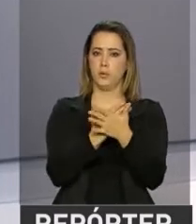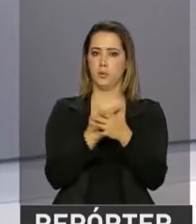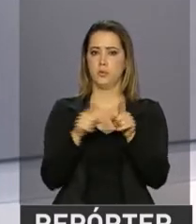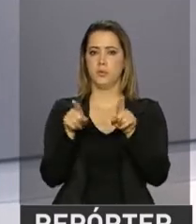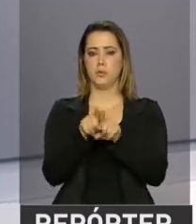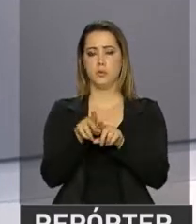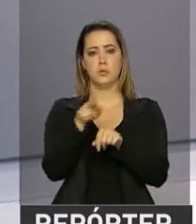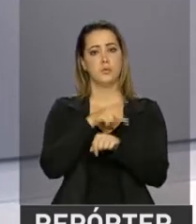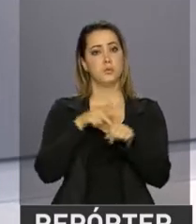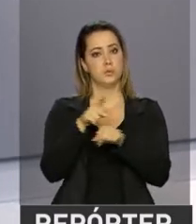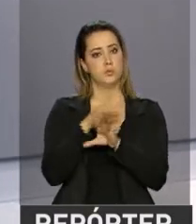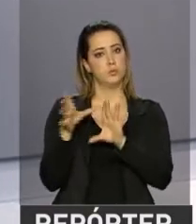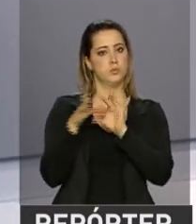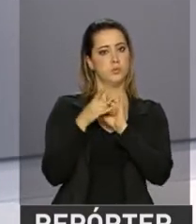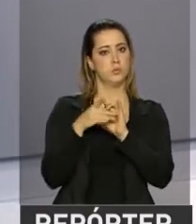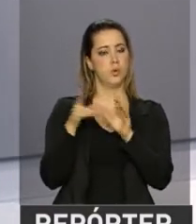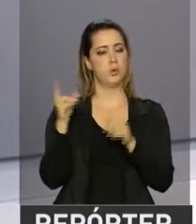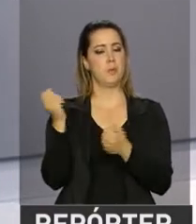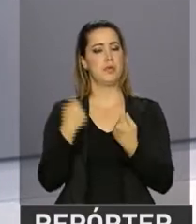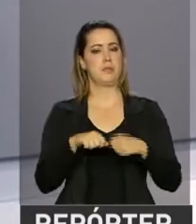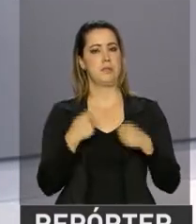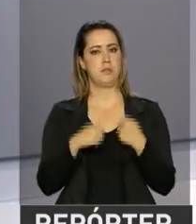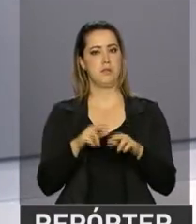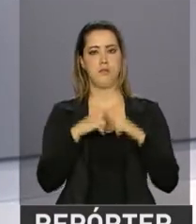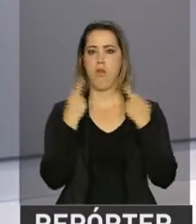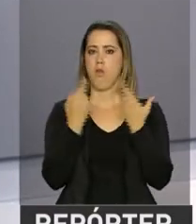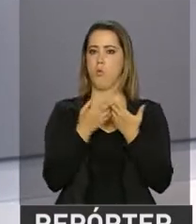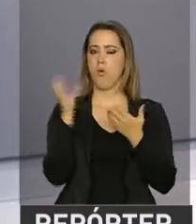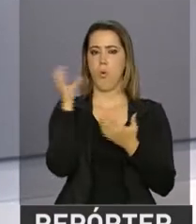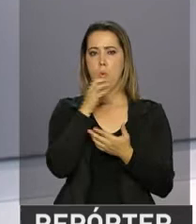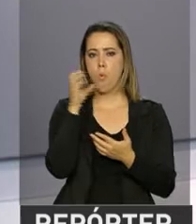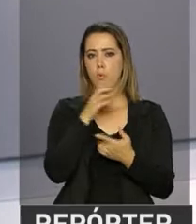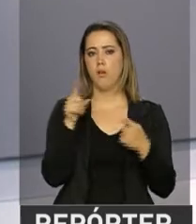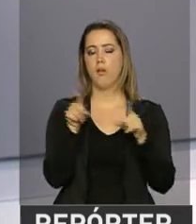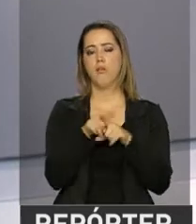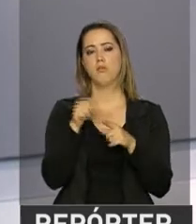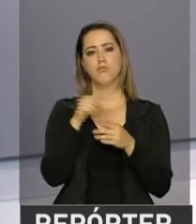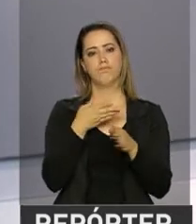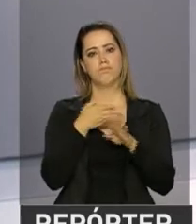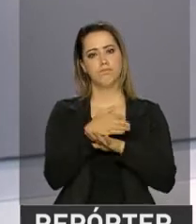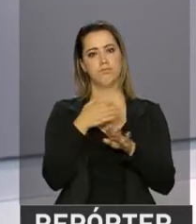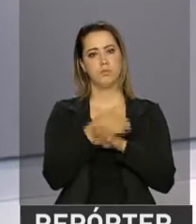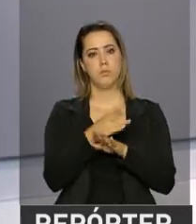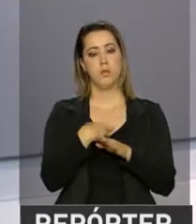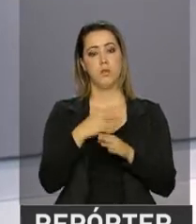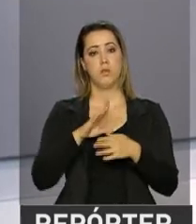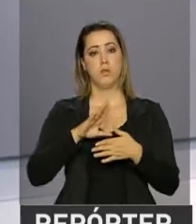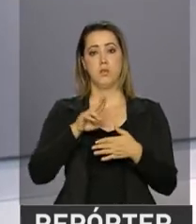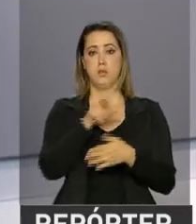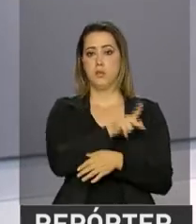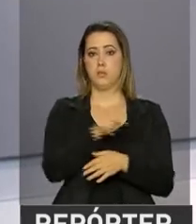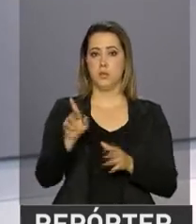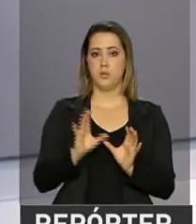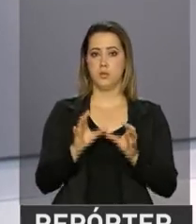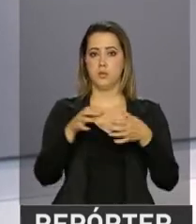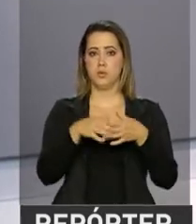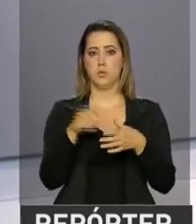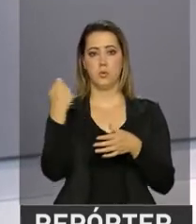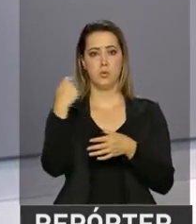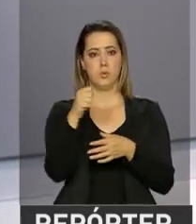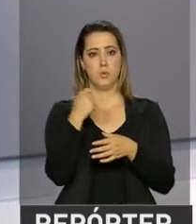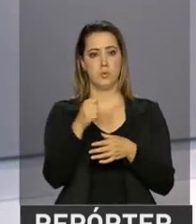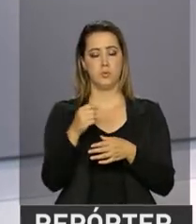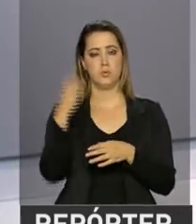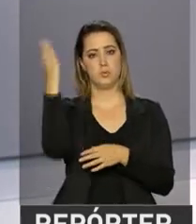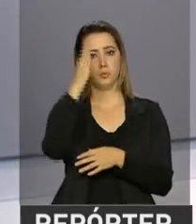têm uma série de pautas urgentes para reunião e marca a passagem da presidência temporária do bloco da argentina